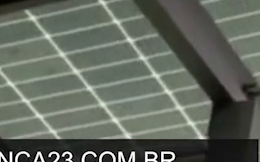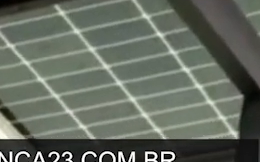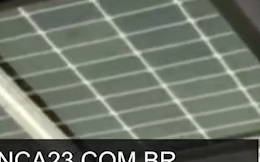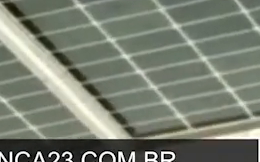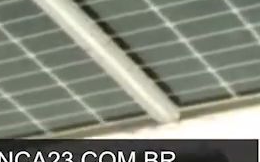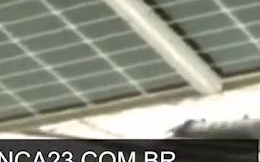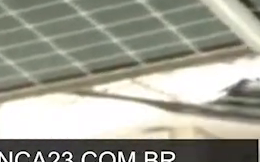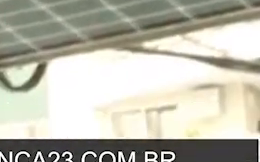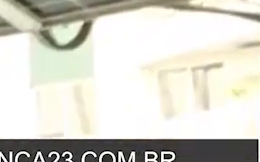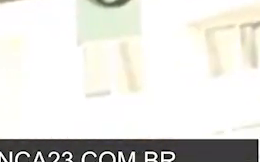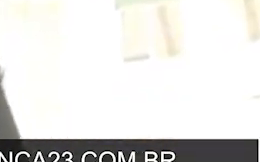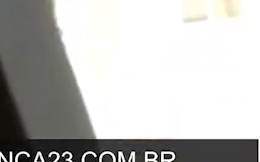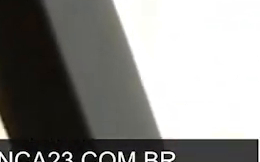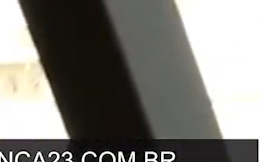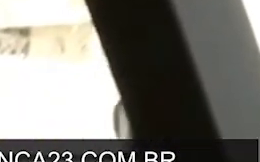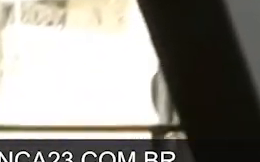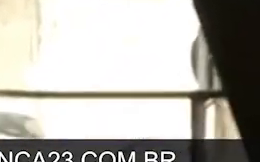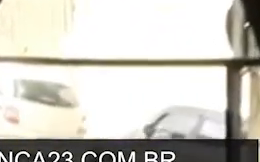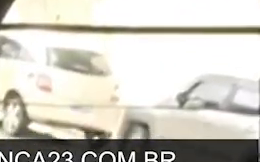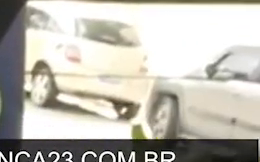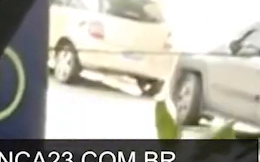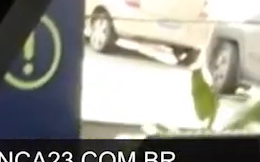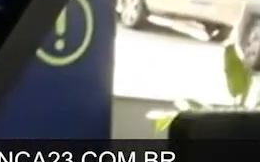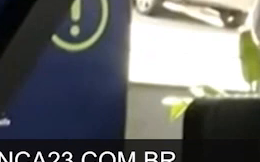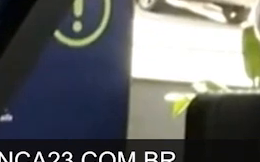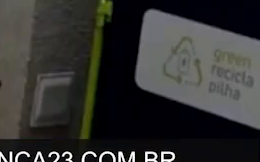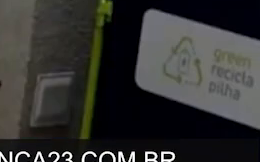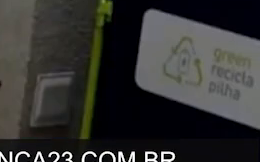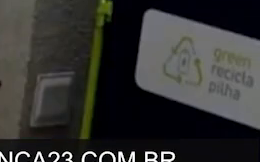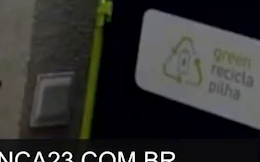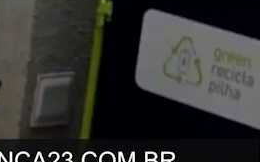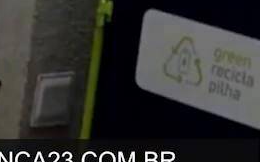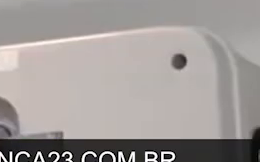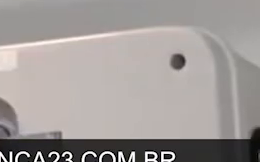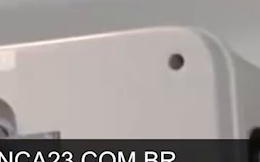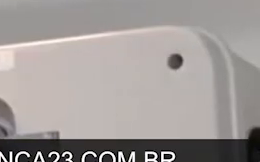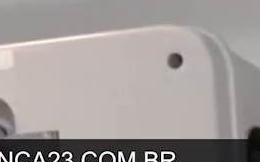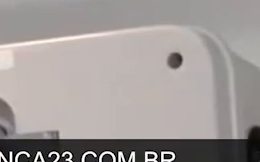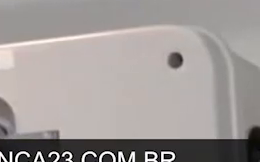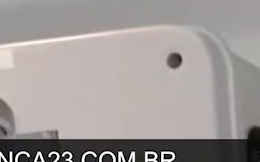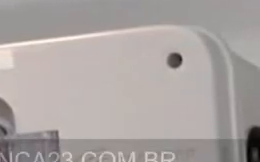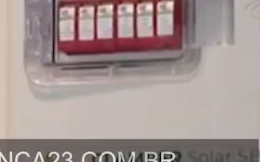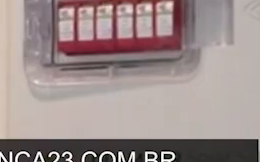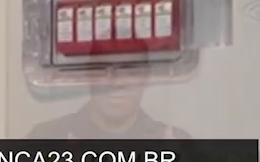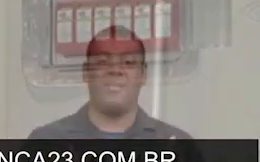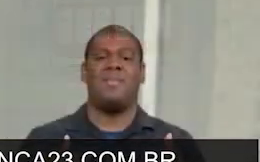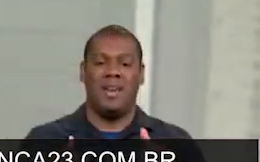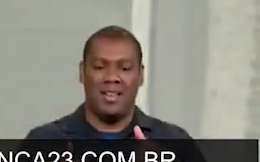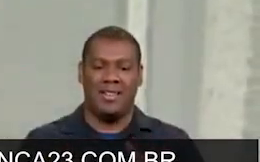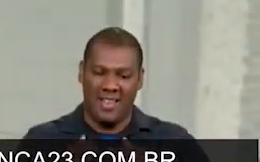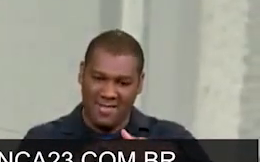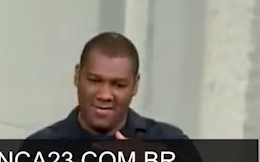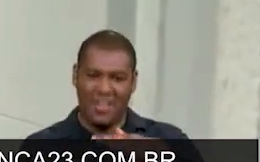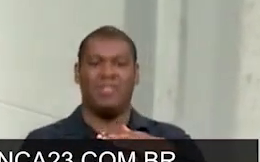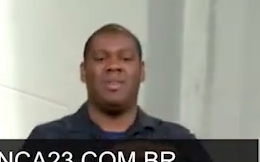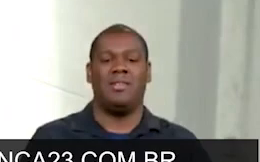e o retorno aparece também na redução das contas de energia. Vamos ver a reportagem.